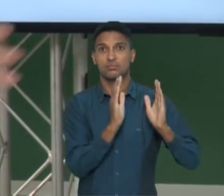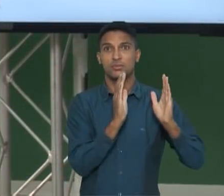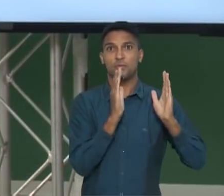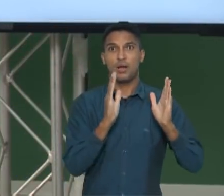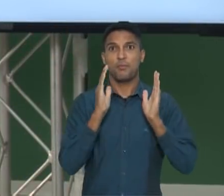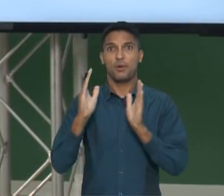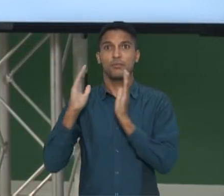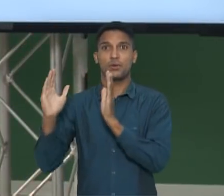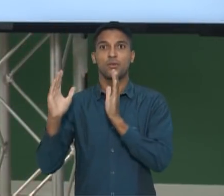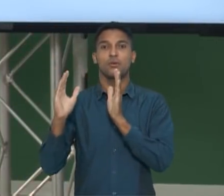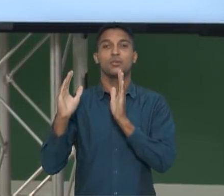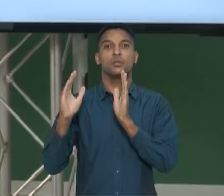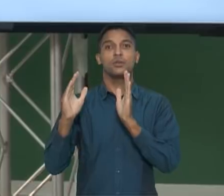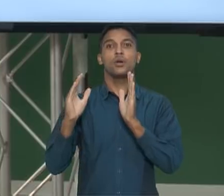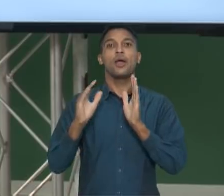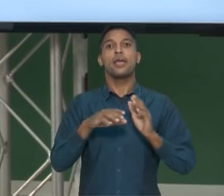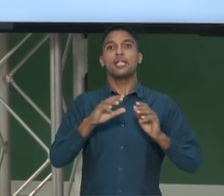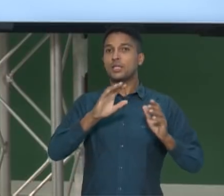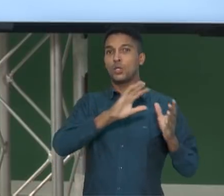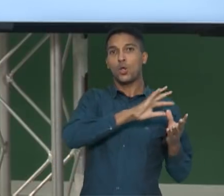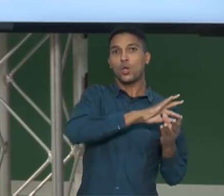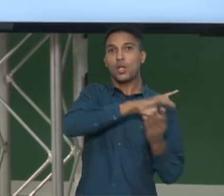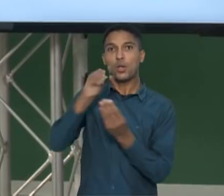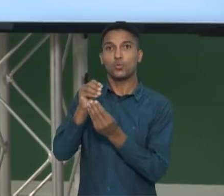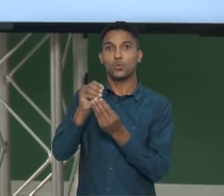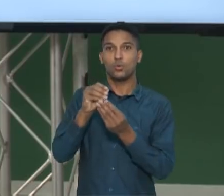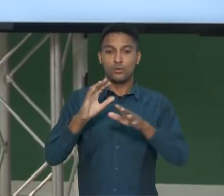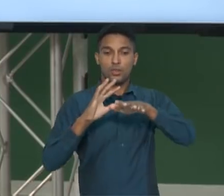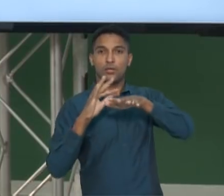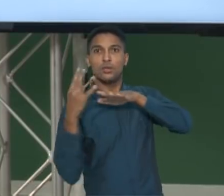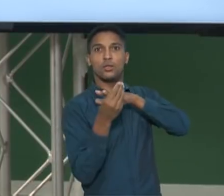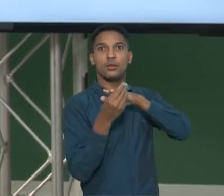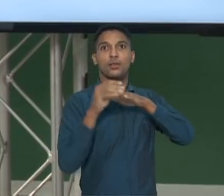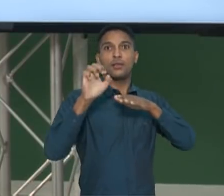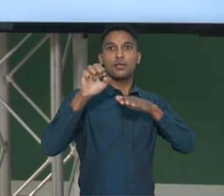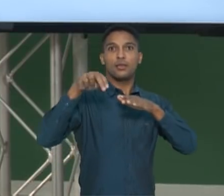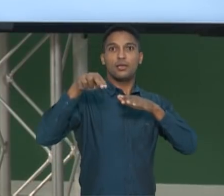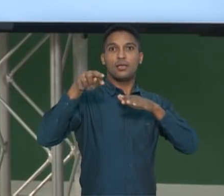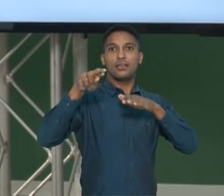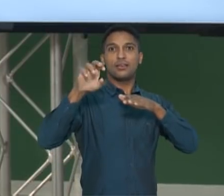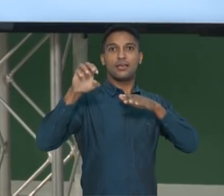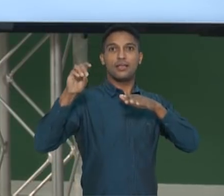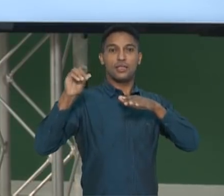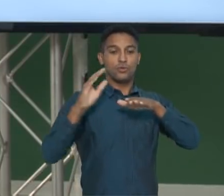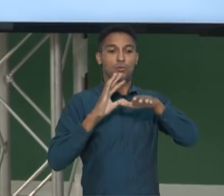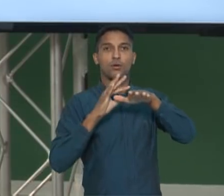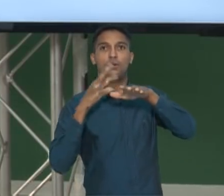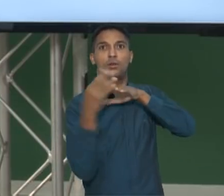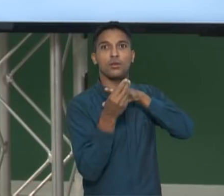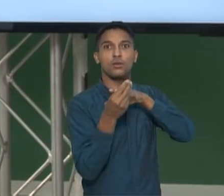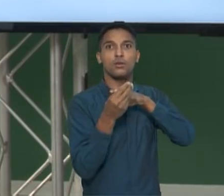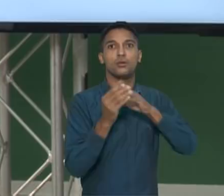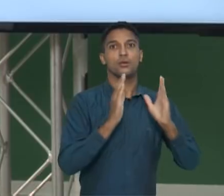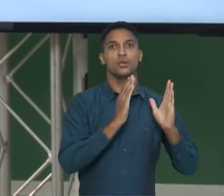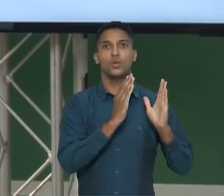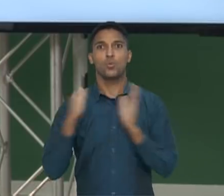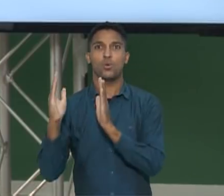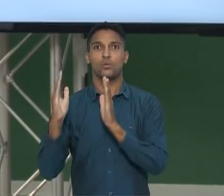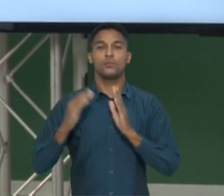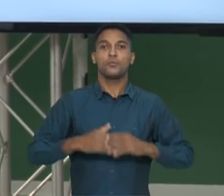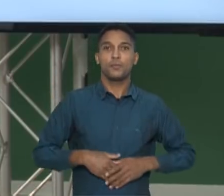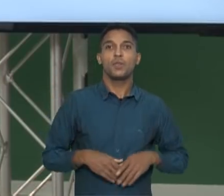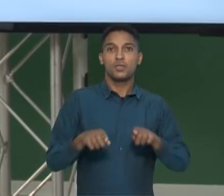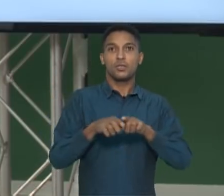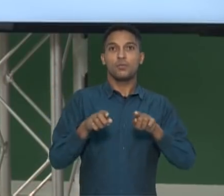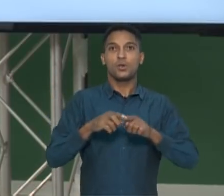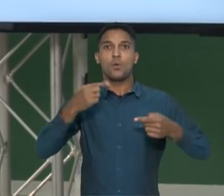compõe ali o todo da narrativa, o todo da história, né? e o conflito, que é esse momento que gera o clímax, que a